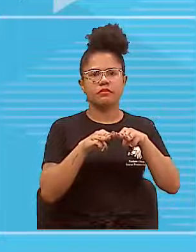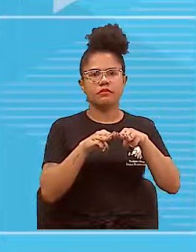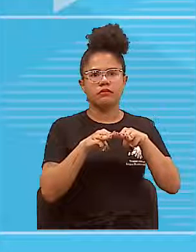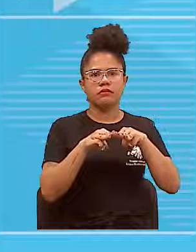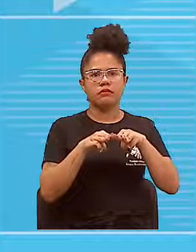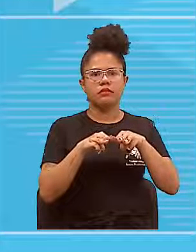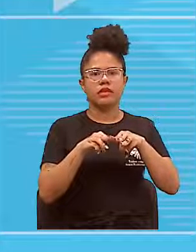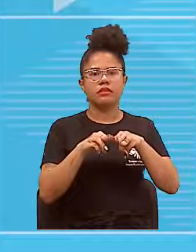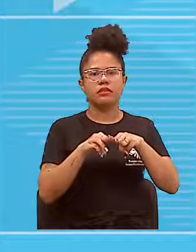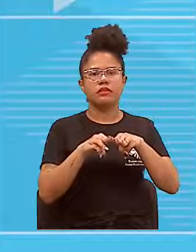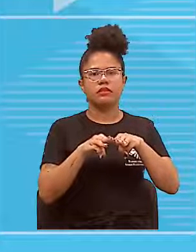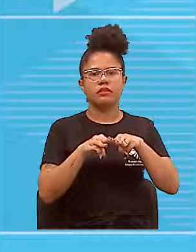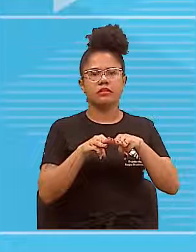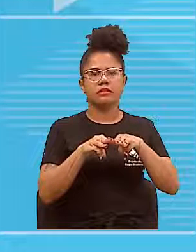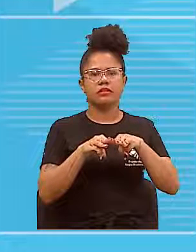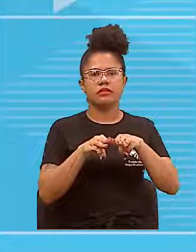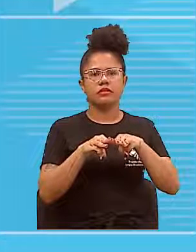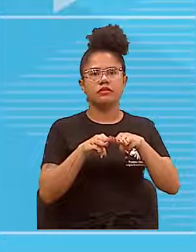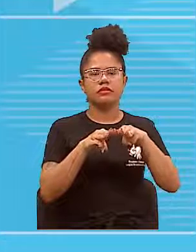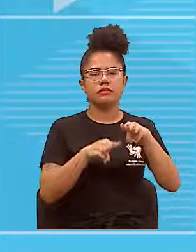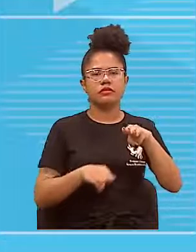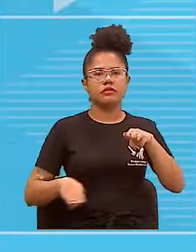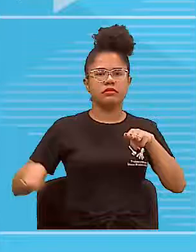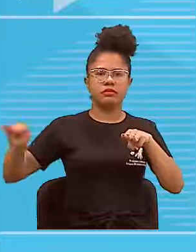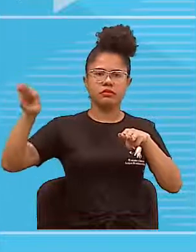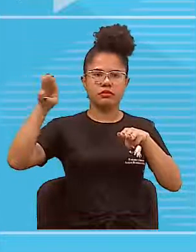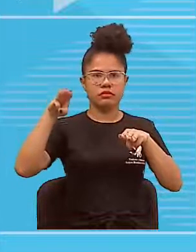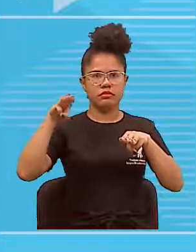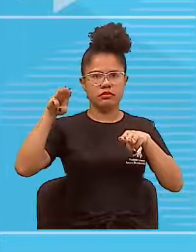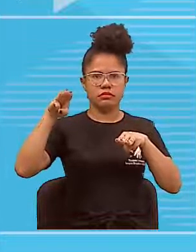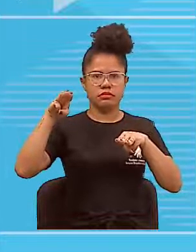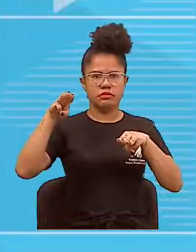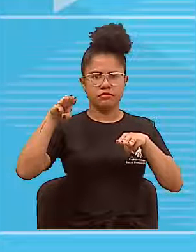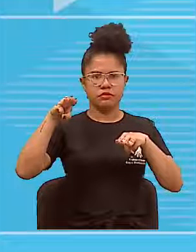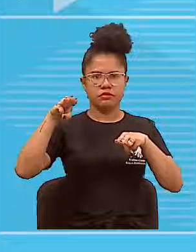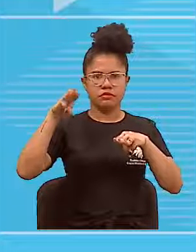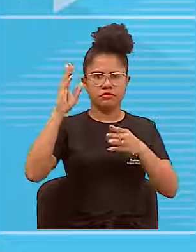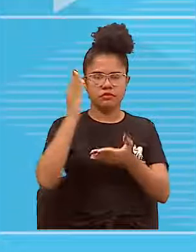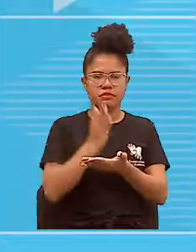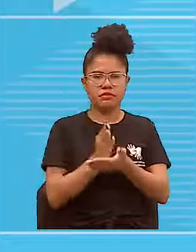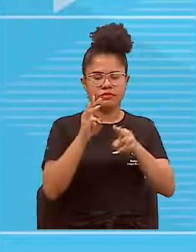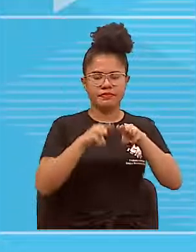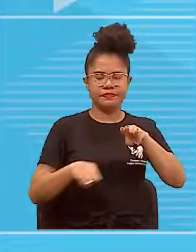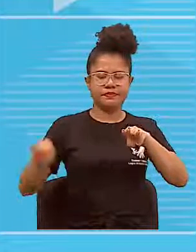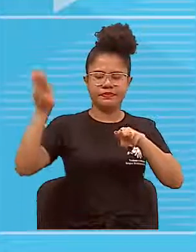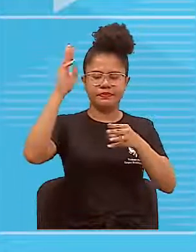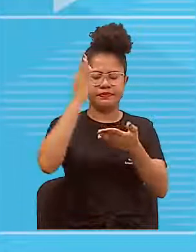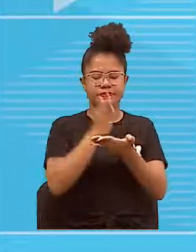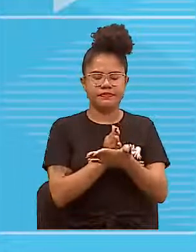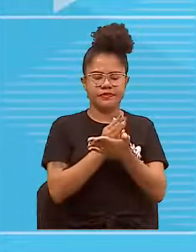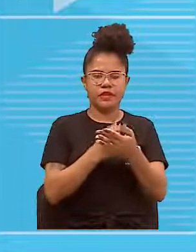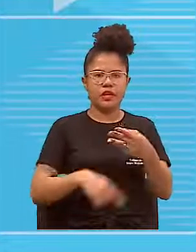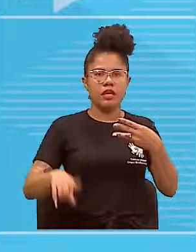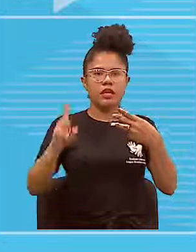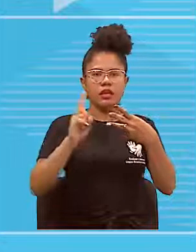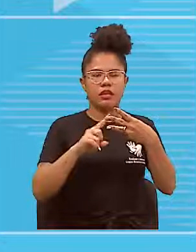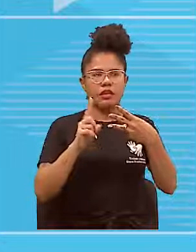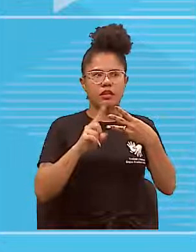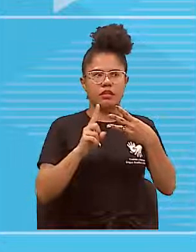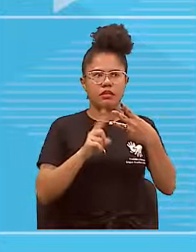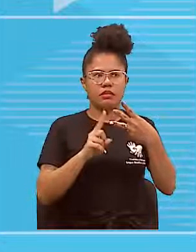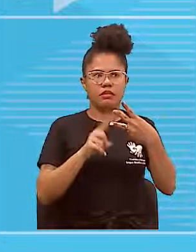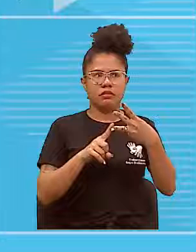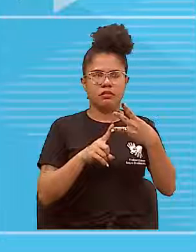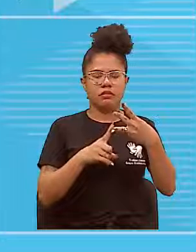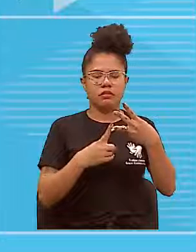temos a mediana. A mediana. Aí, nós temos que tomar cuidado dentro da mediana